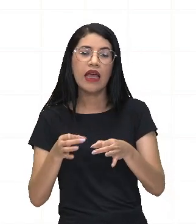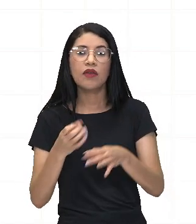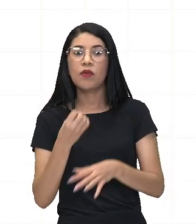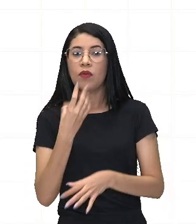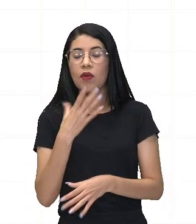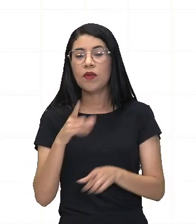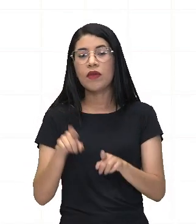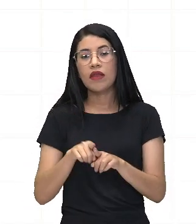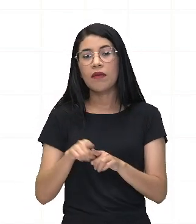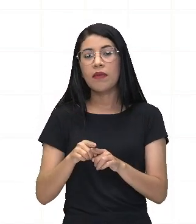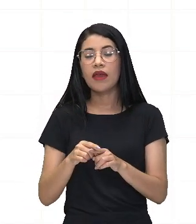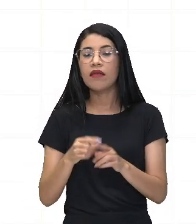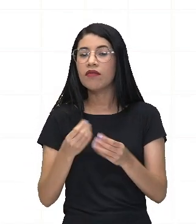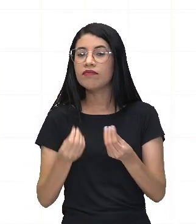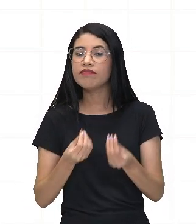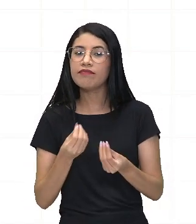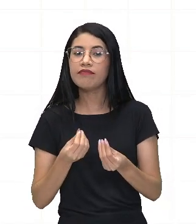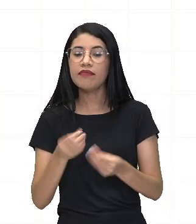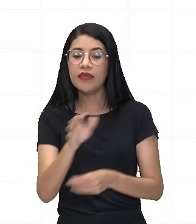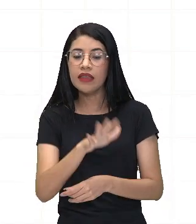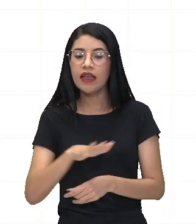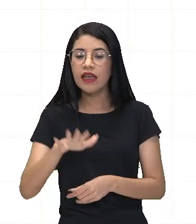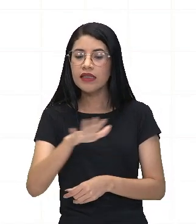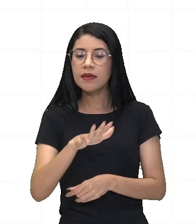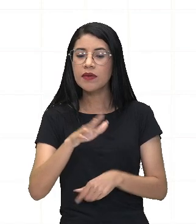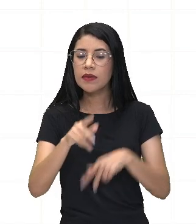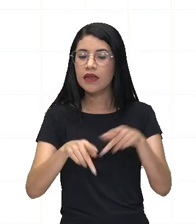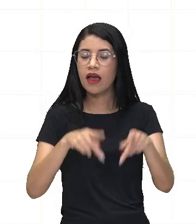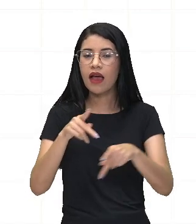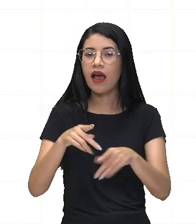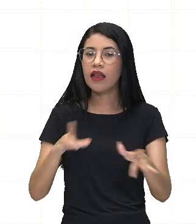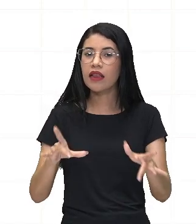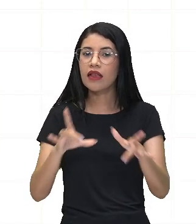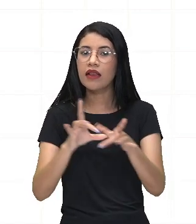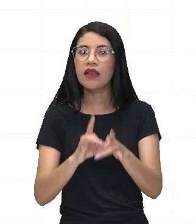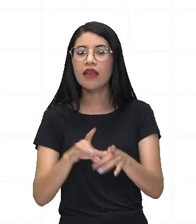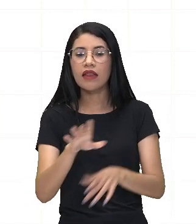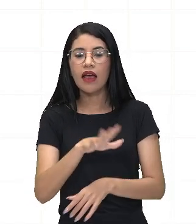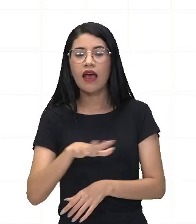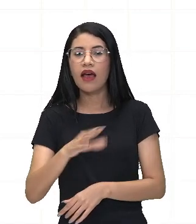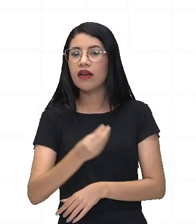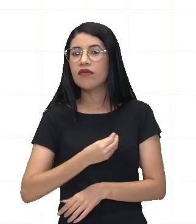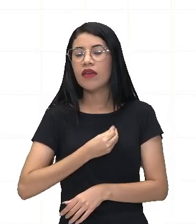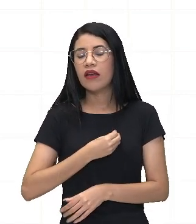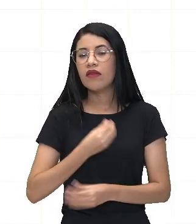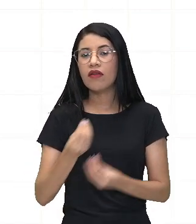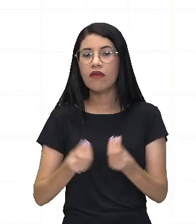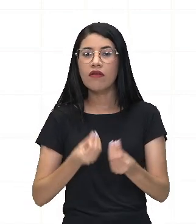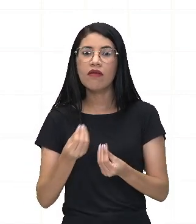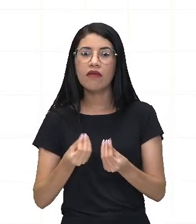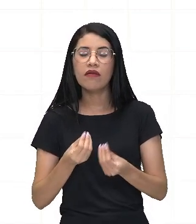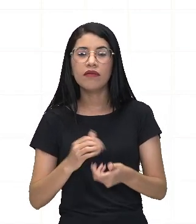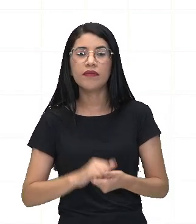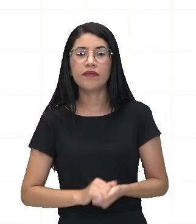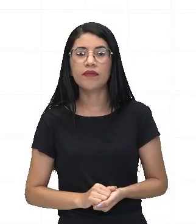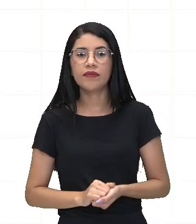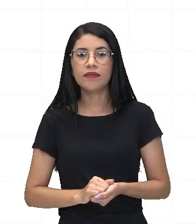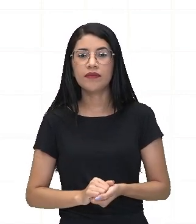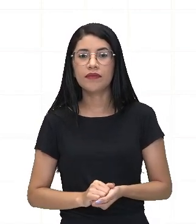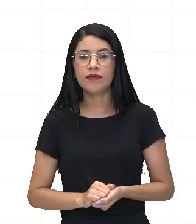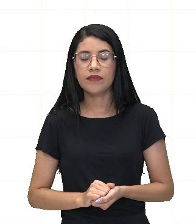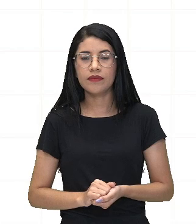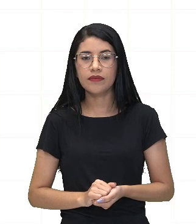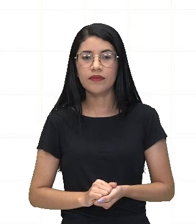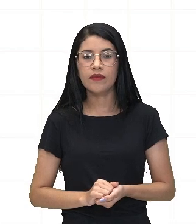também contemplar as populações humanas que estão envolvidas aí dentro do seu processo de